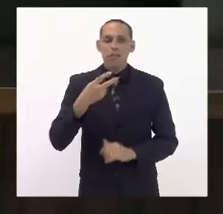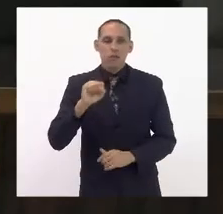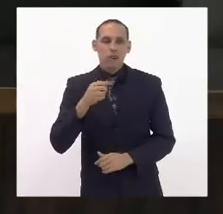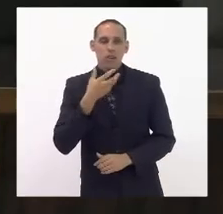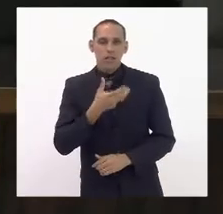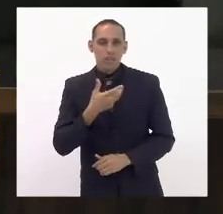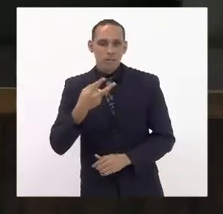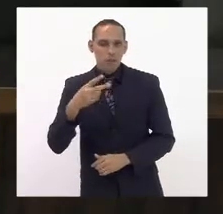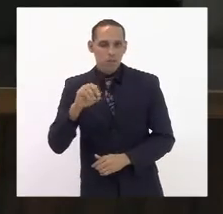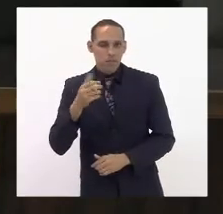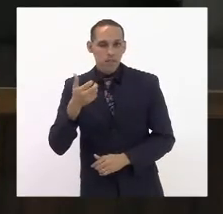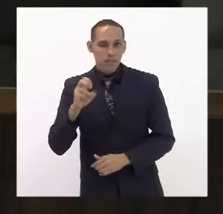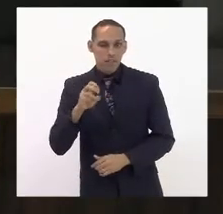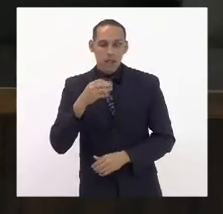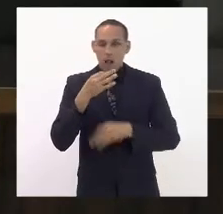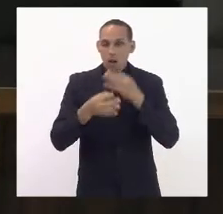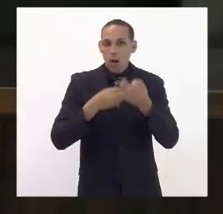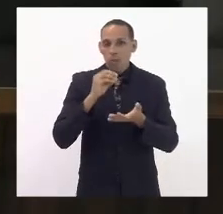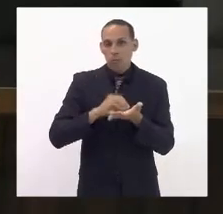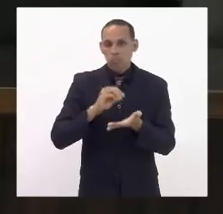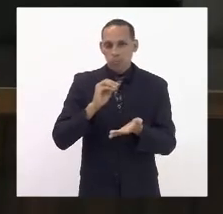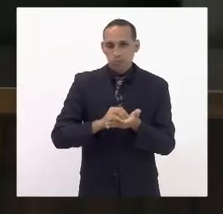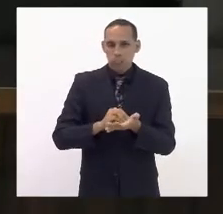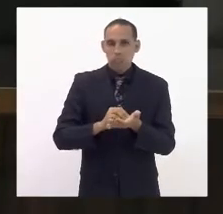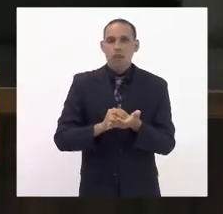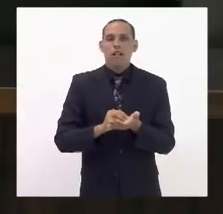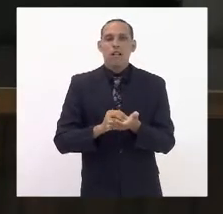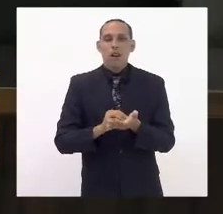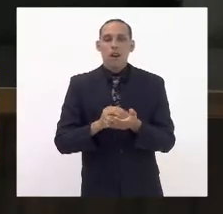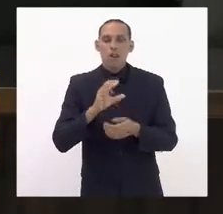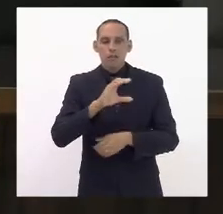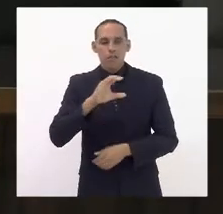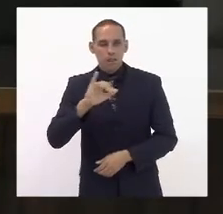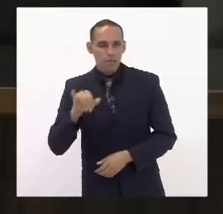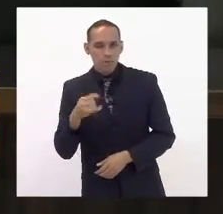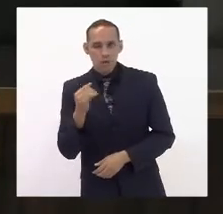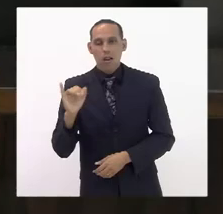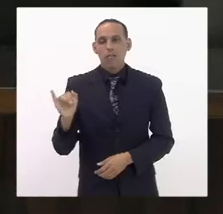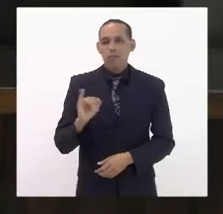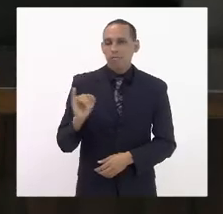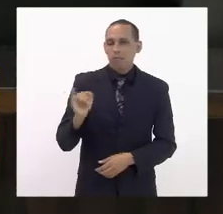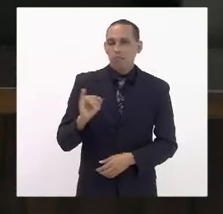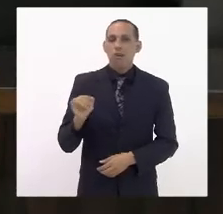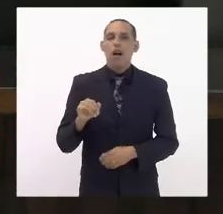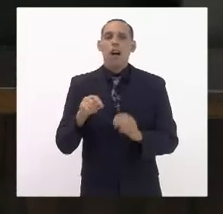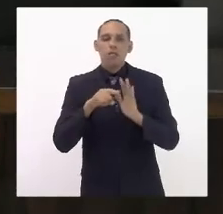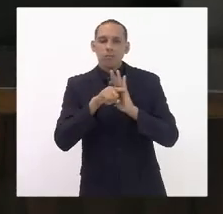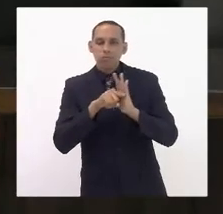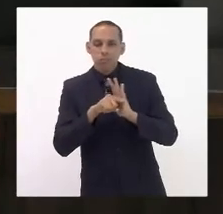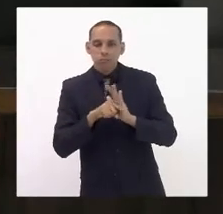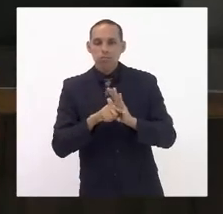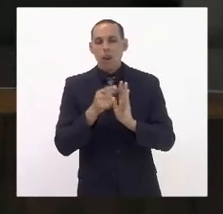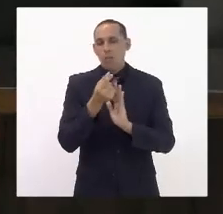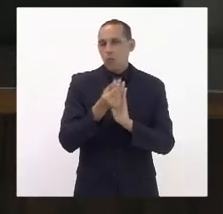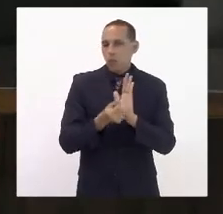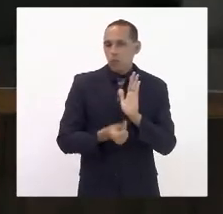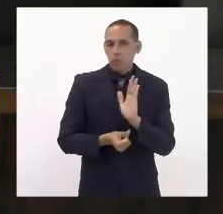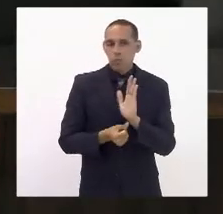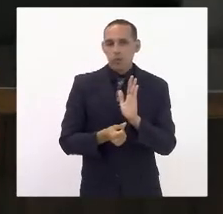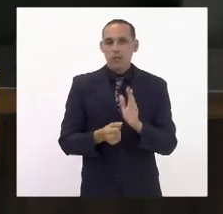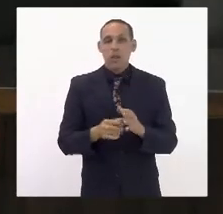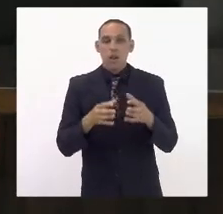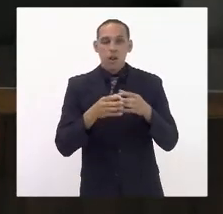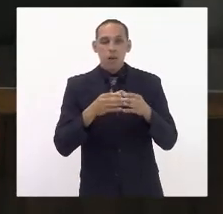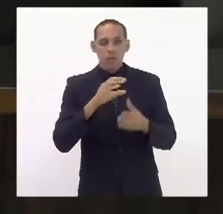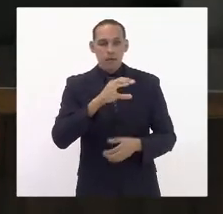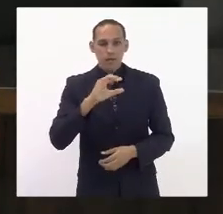de 2015, pendendo de pareceres das comissões de Constituição, Justiça, Tributação, Controle da Arrecadação Estadual, Fiscalização de Tributos Estaduais e de Orçamento. Permite parecer pela Comissão de Constituição